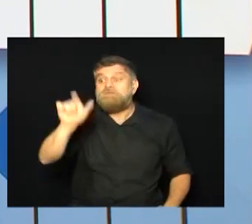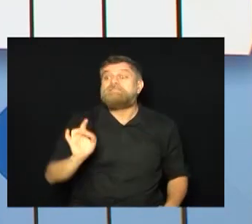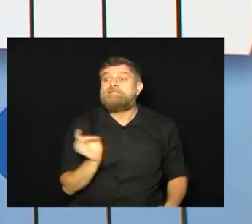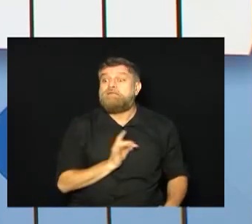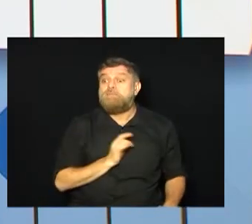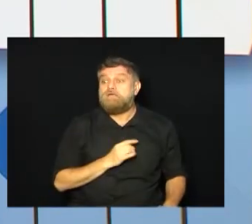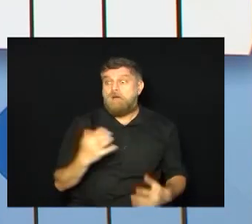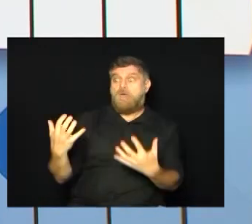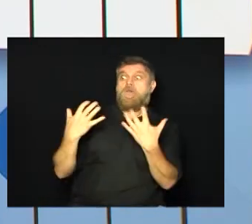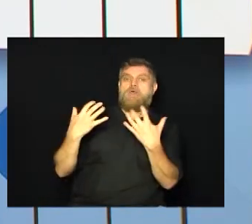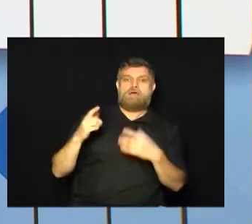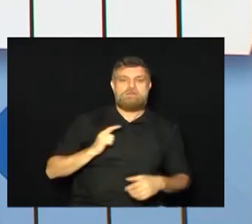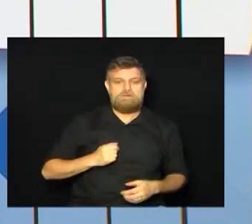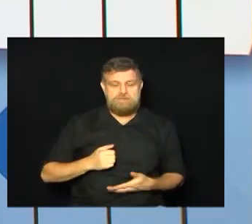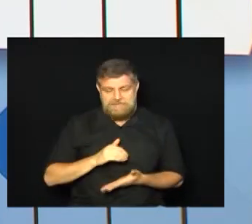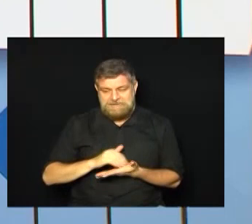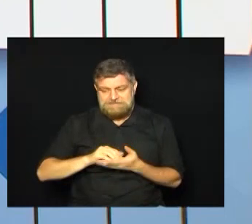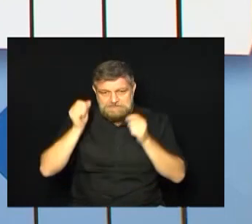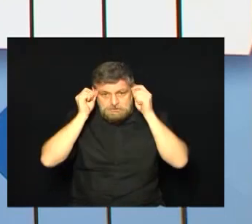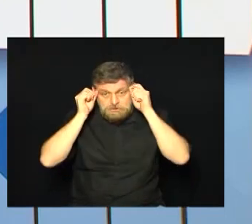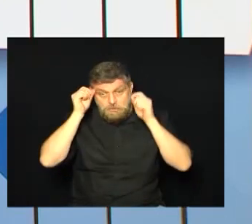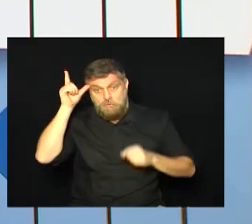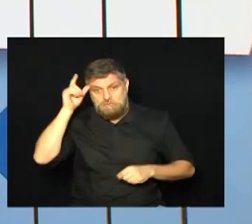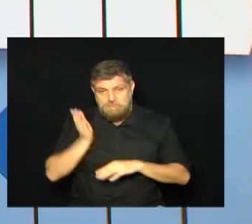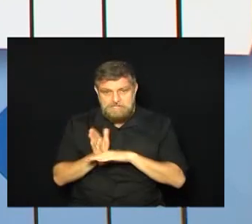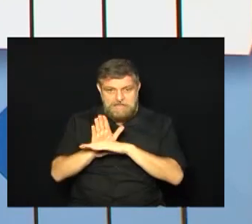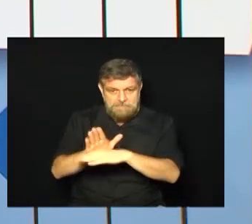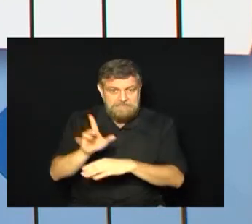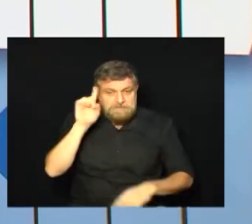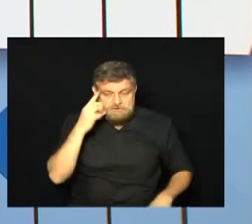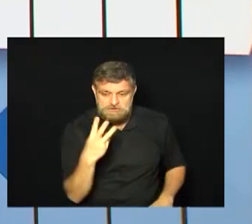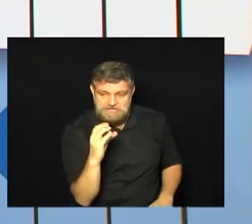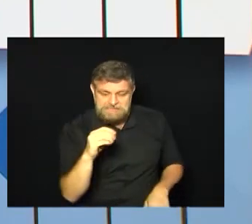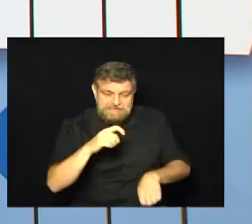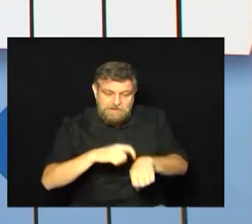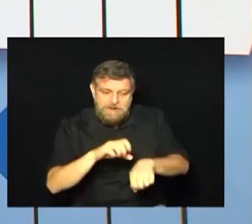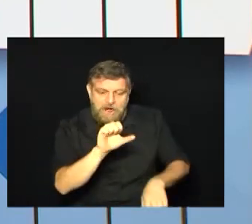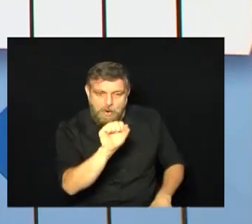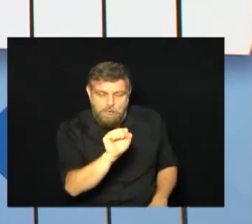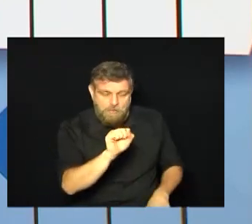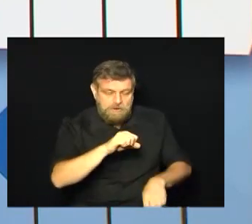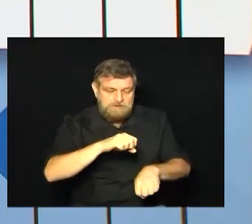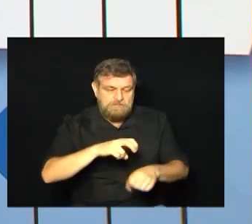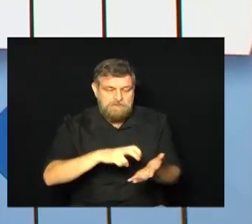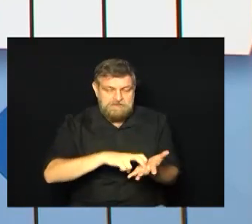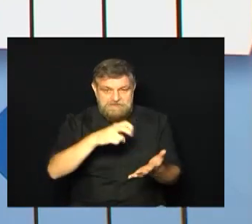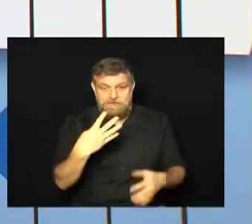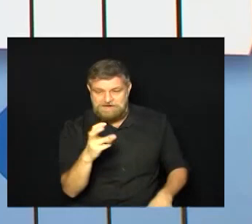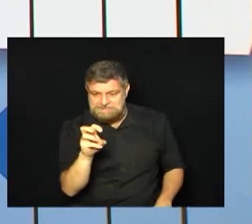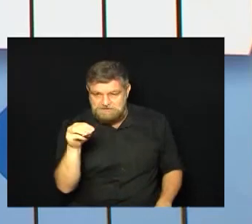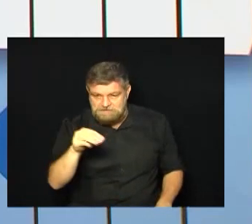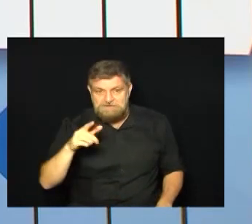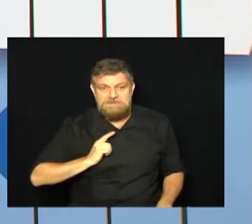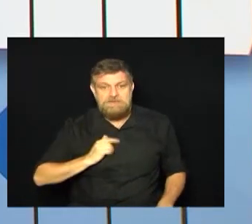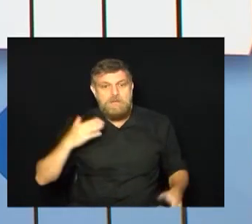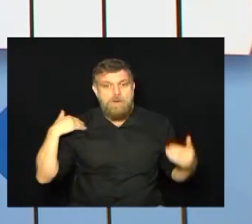com o apoio da Secretaria Municipal de Cultura. E dia 30, a partir das 8h45 da manhã, tem um novo